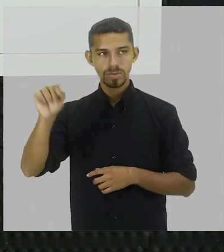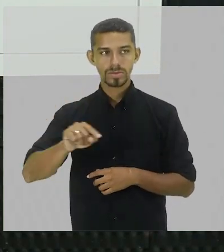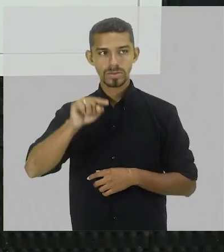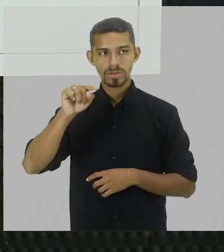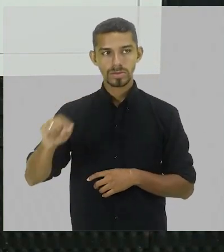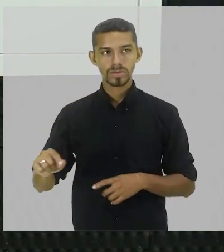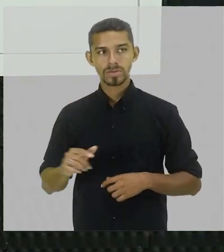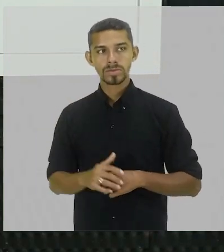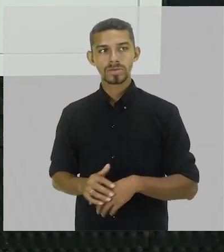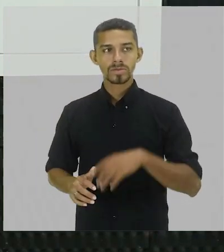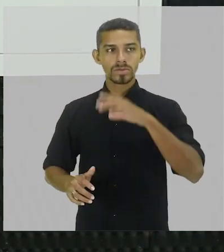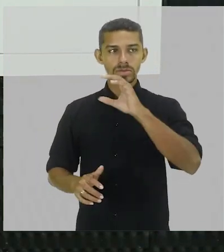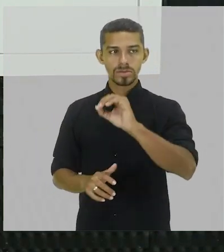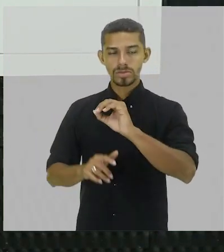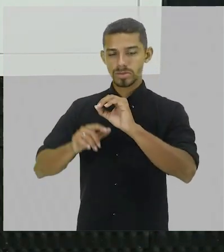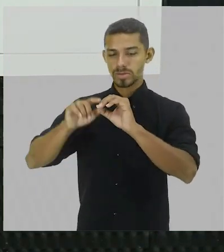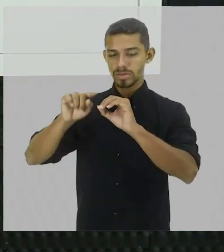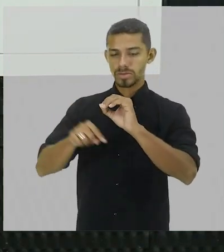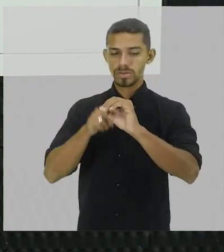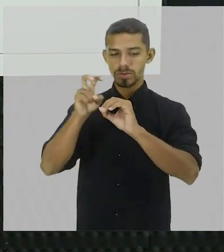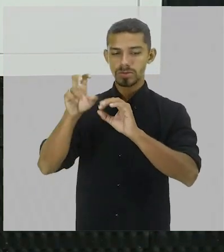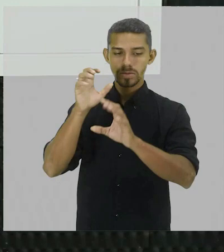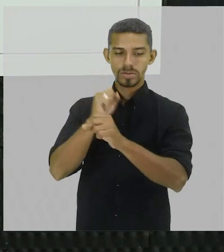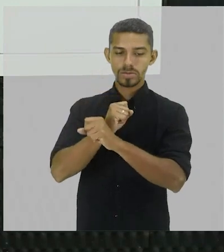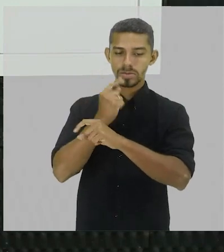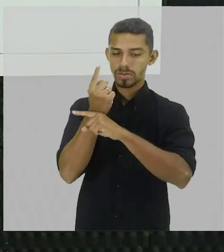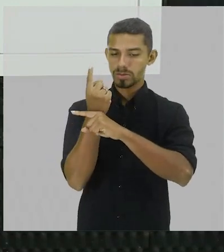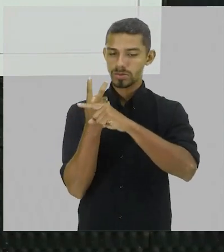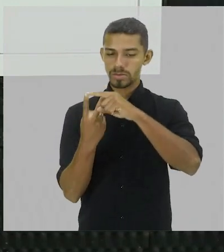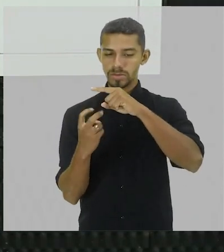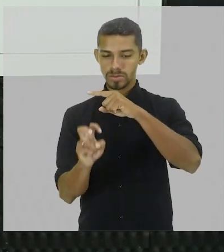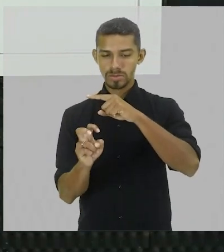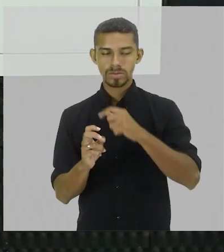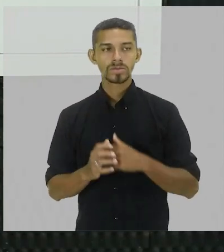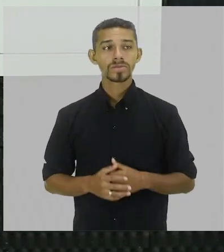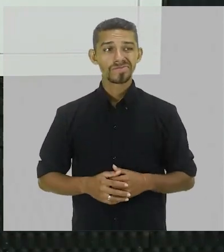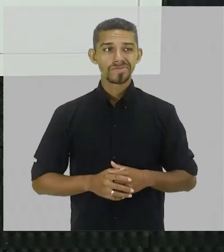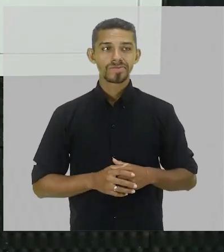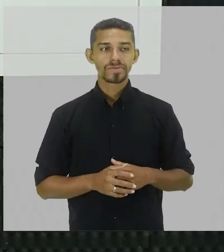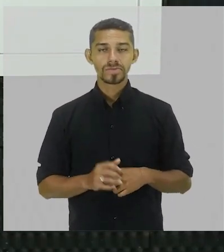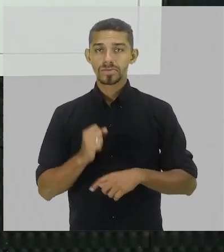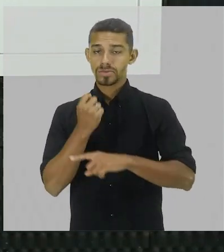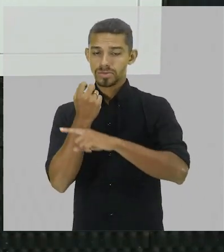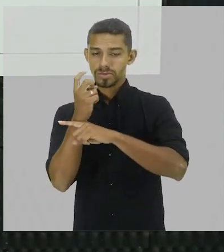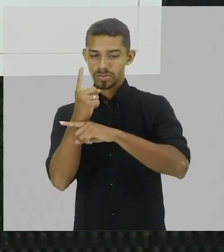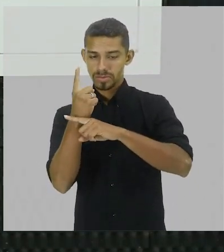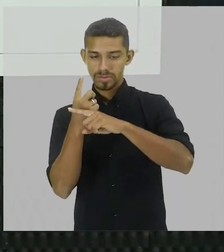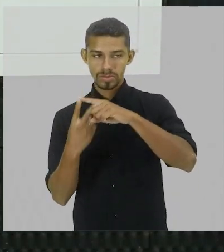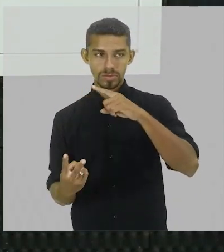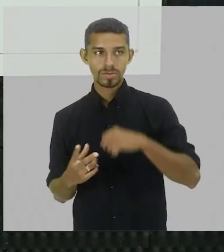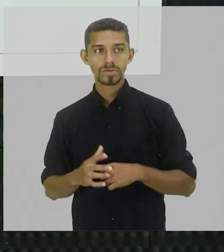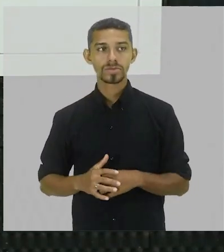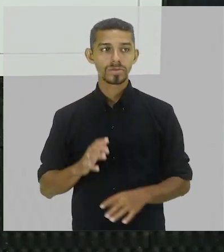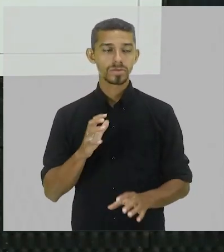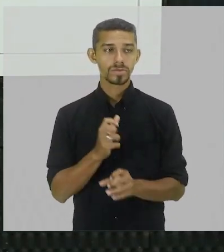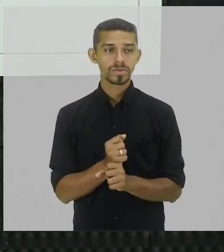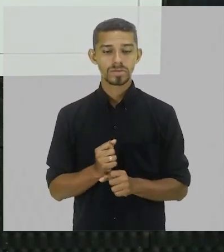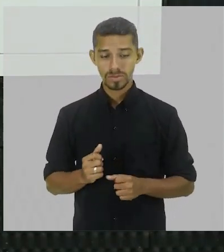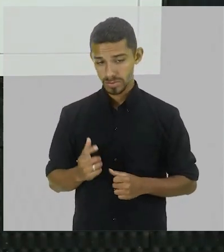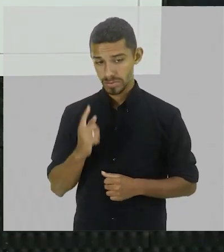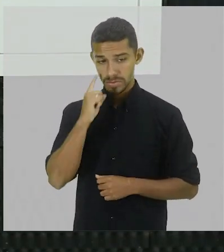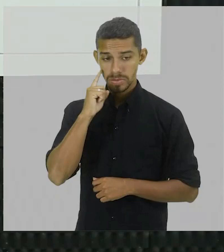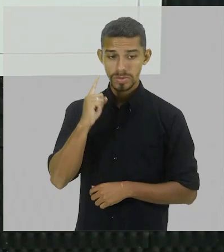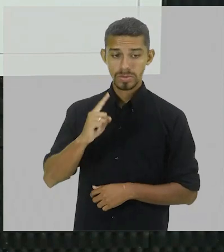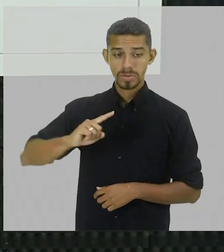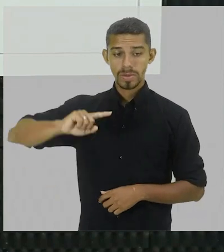multiplicado por 0,5, que é um meio, né, turmão? Tá? Então, se você dividir 2.500 por 2, você vai